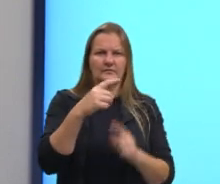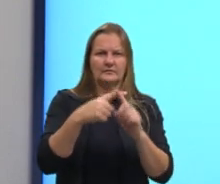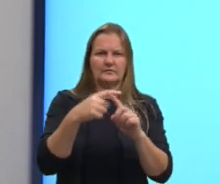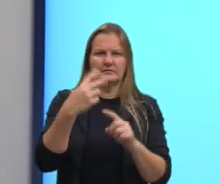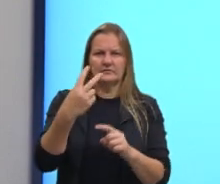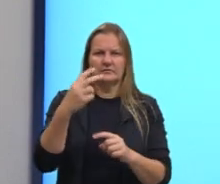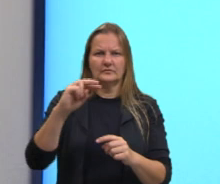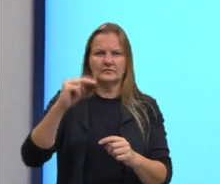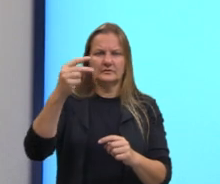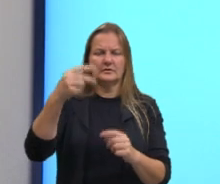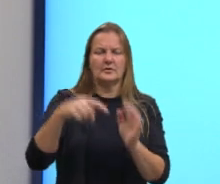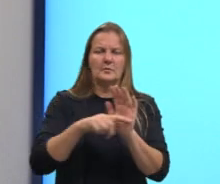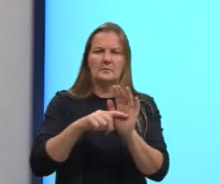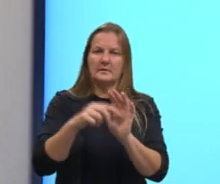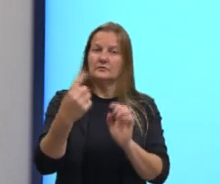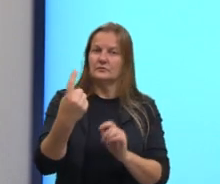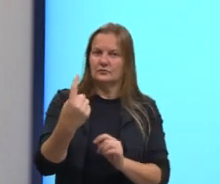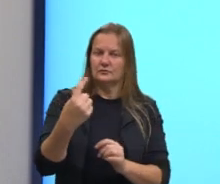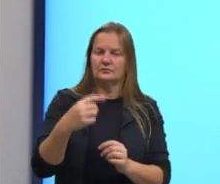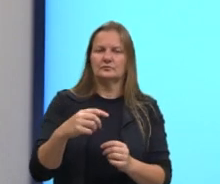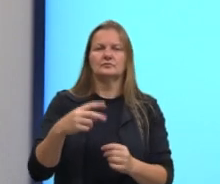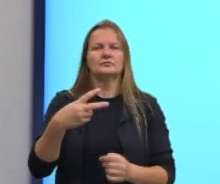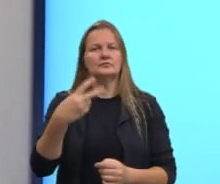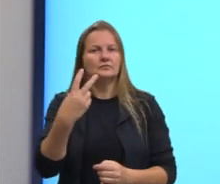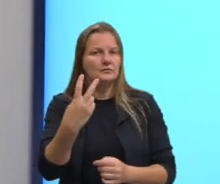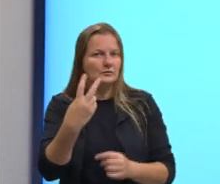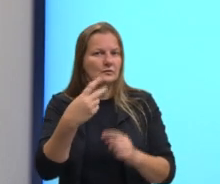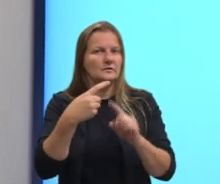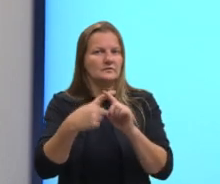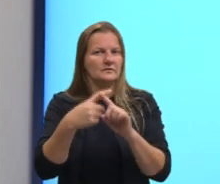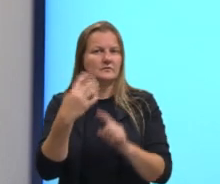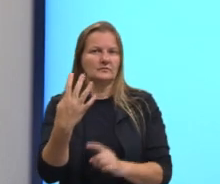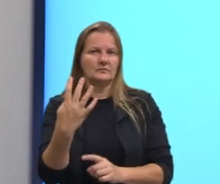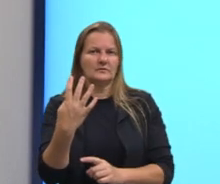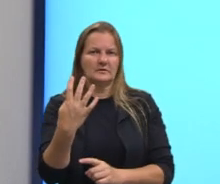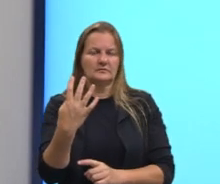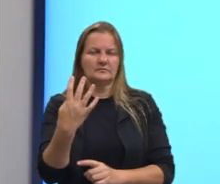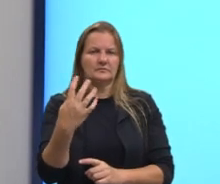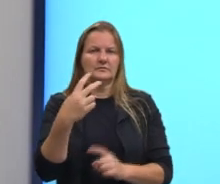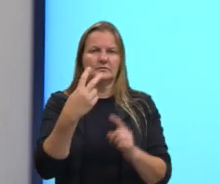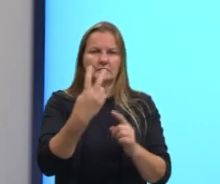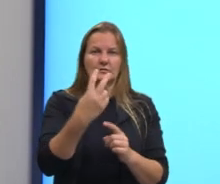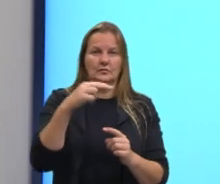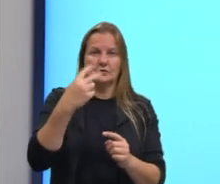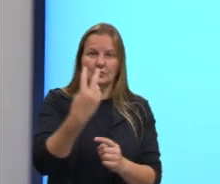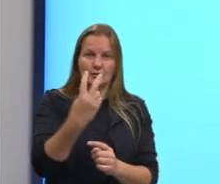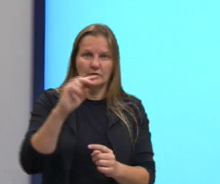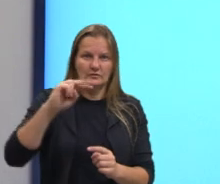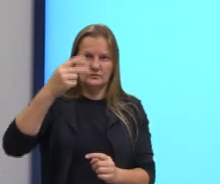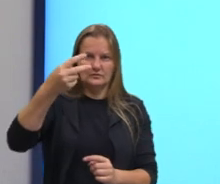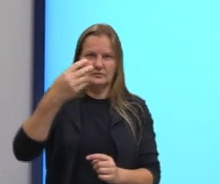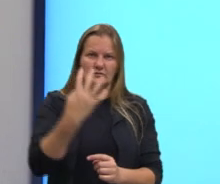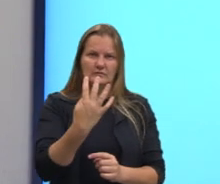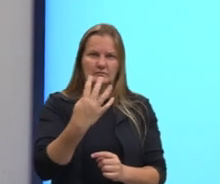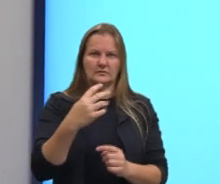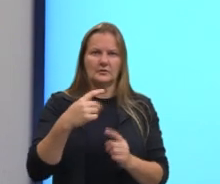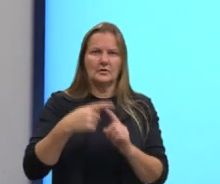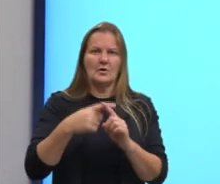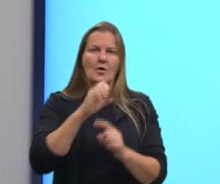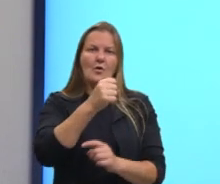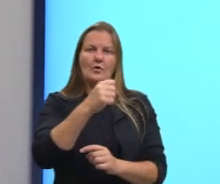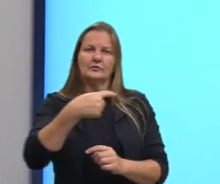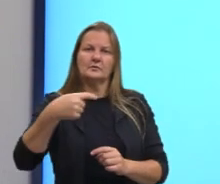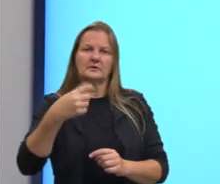x 2 ao quadrado menos 1 aqui eu vou ter 2 x 4 porque 2 ao quadrado é quatro menos um vou ter oito